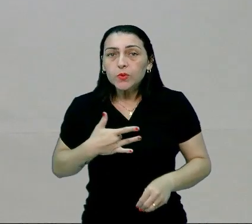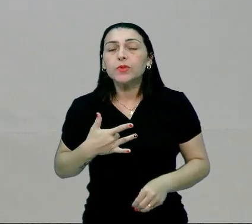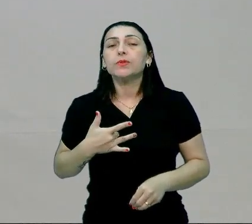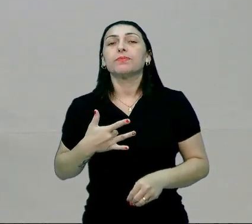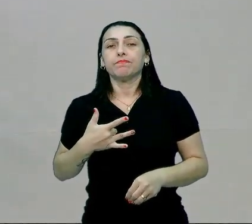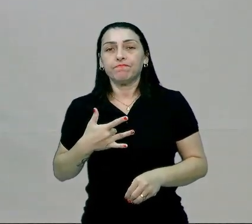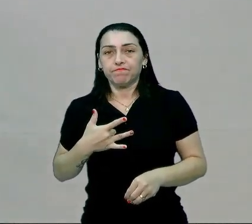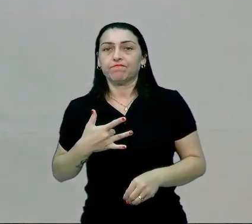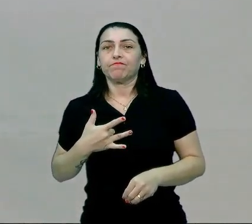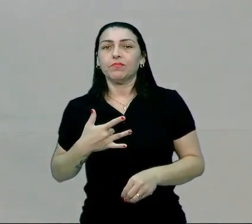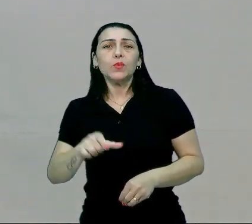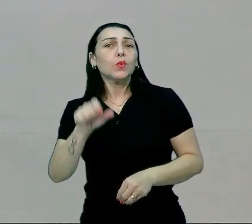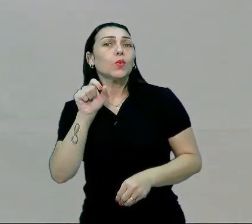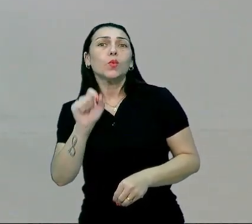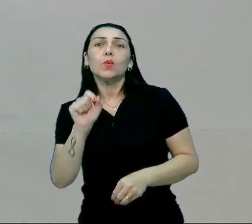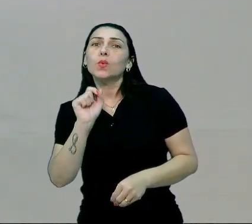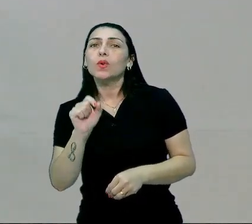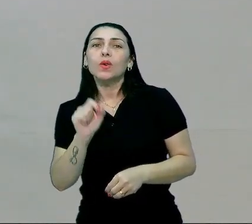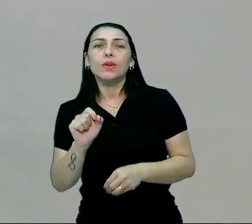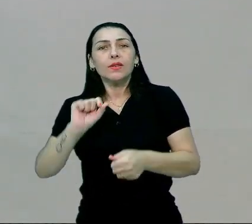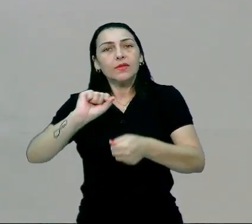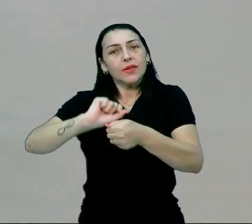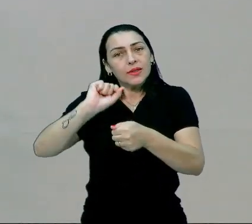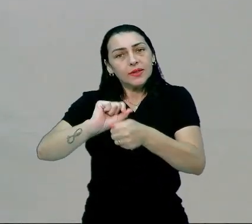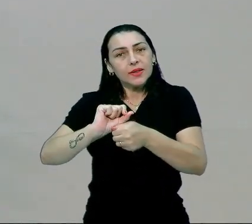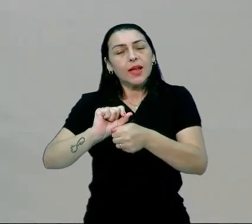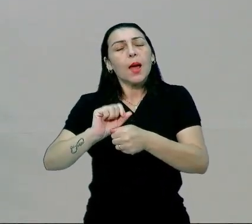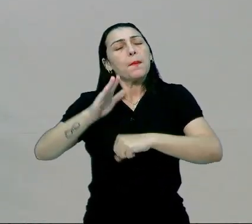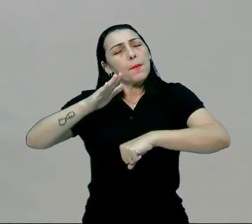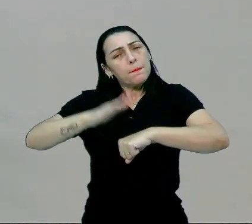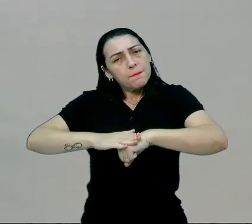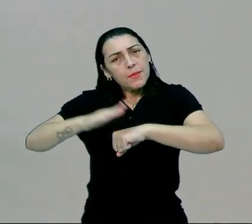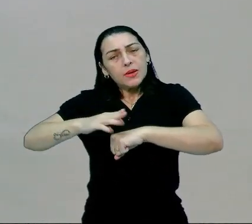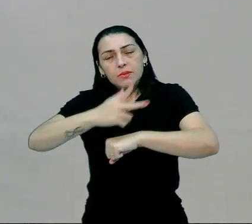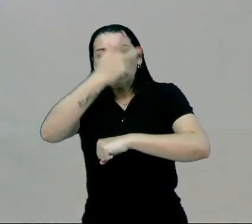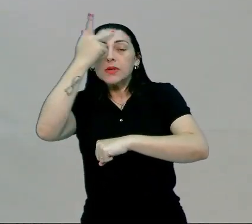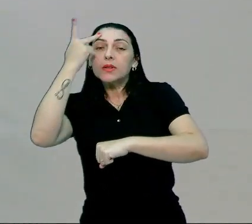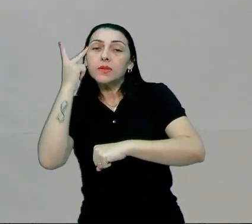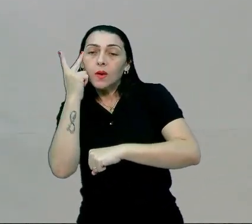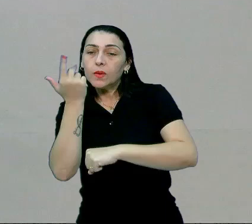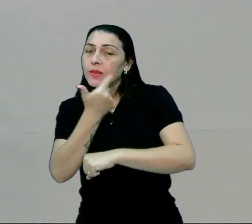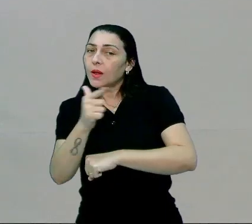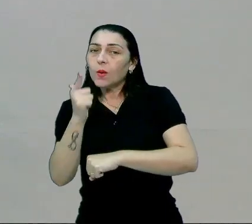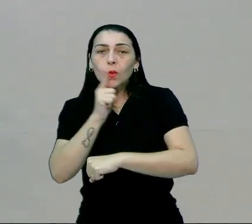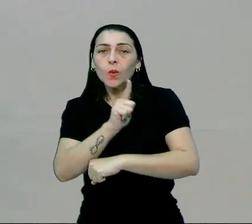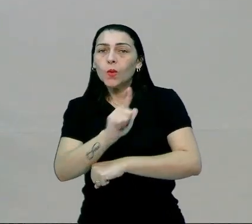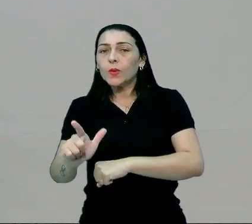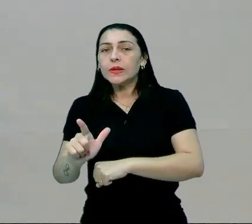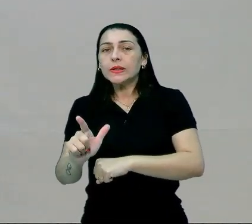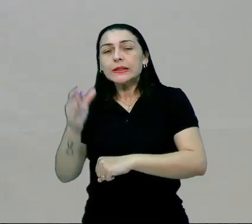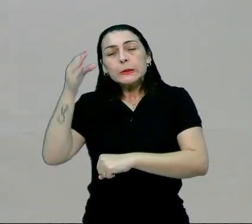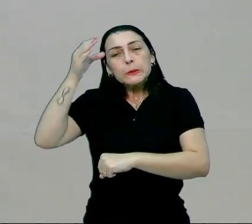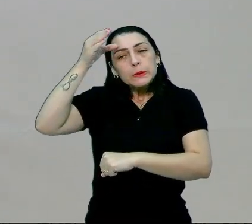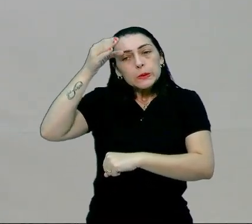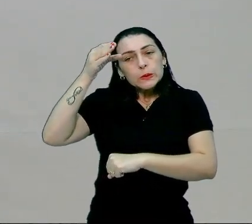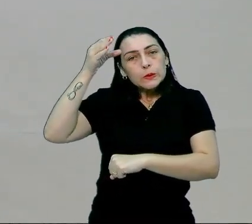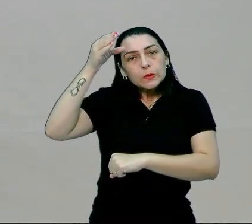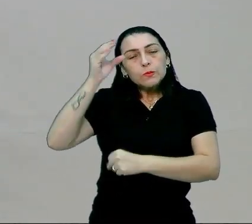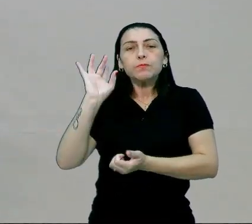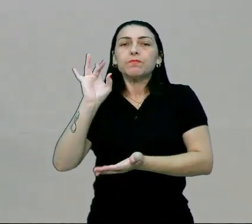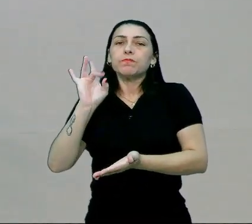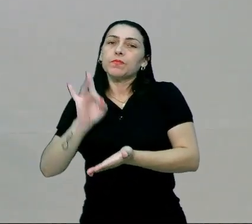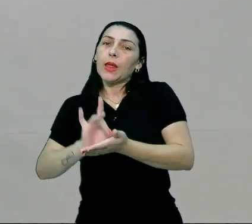saúde. Então, quer queira, quer não, por mais que as pessoas elas não consigam se